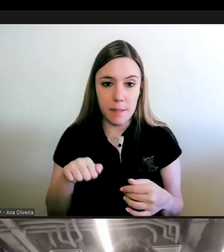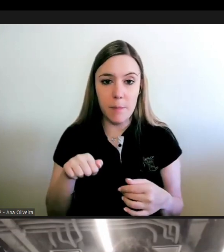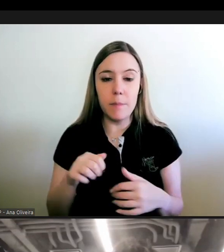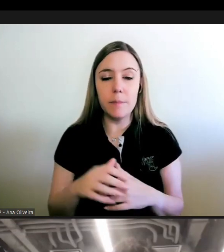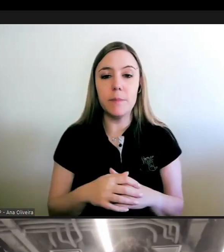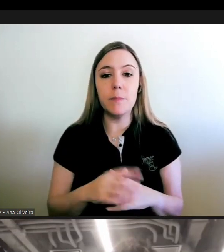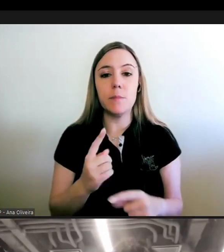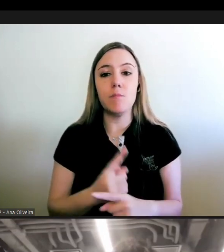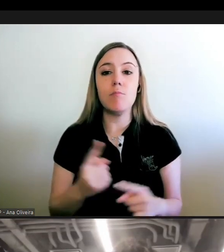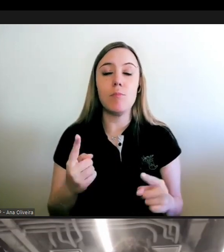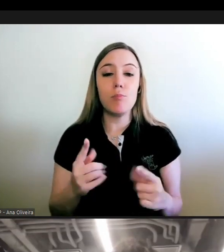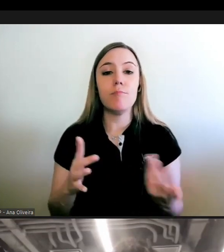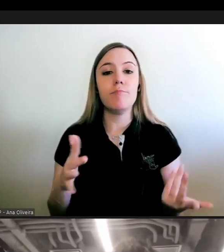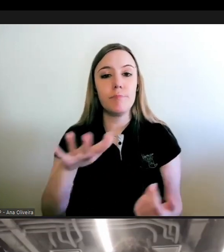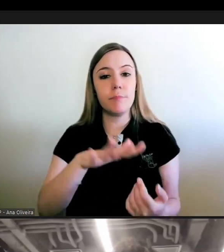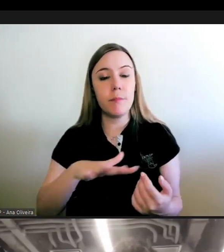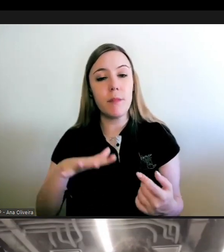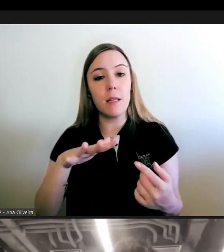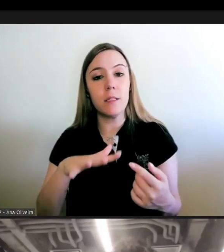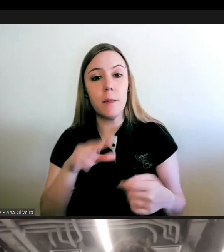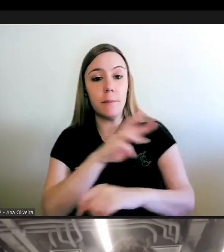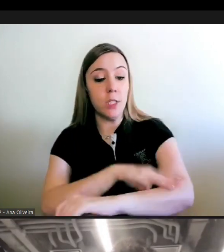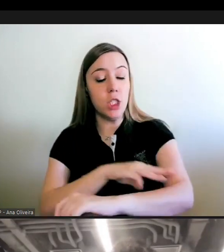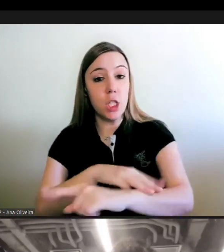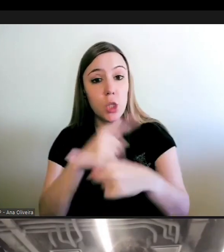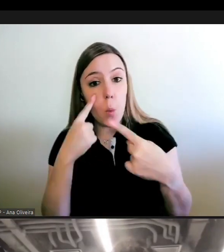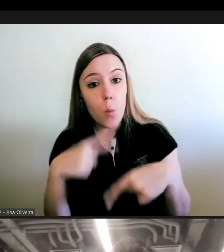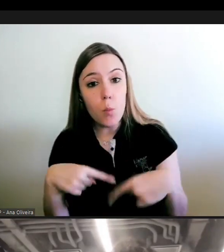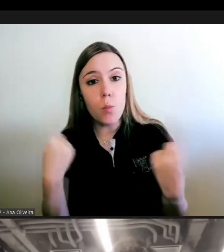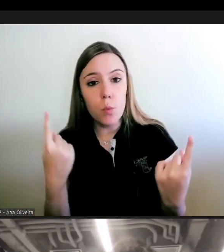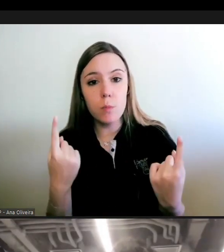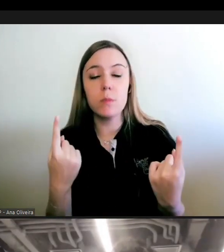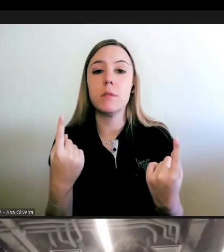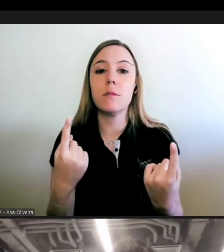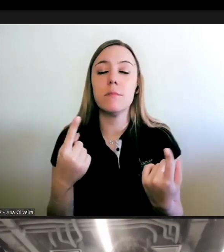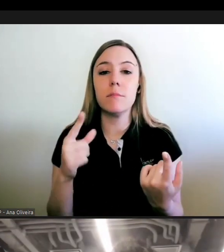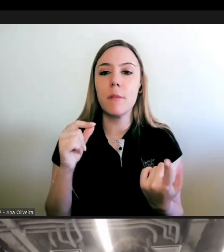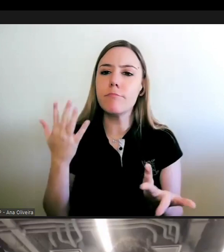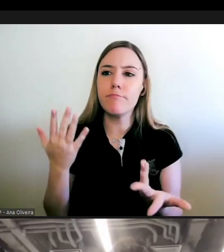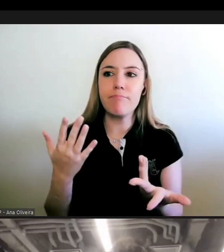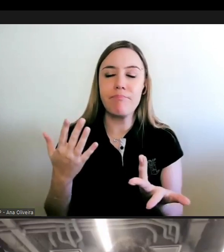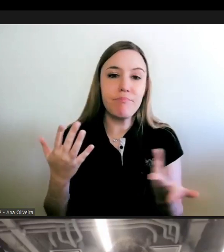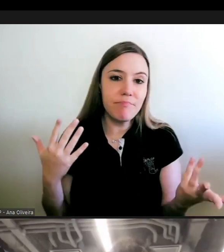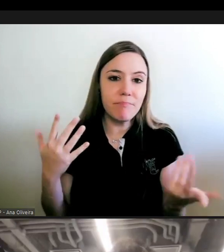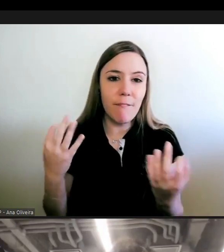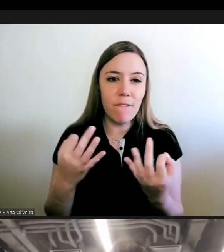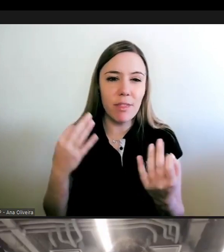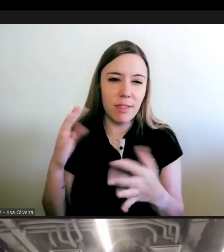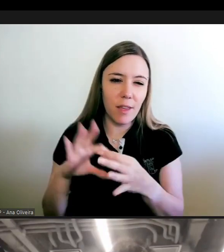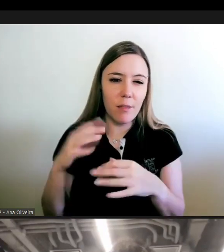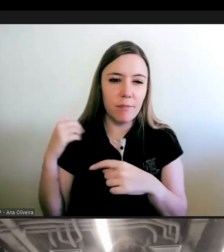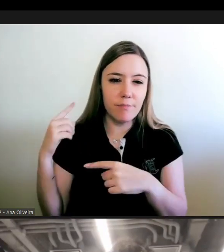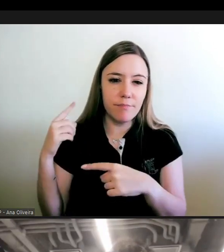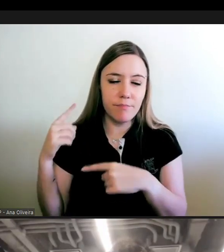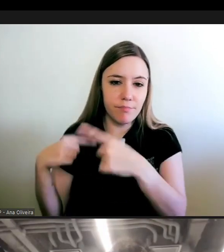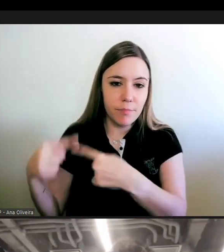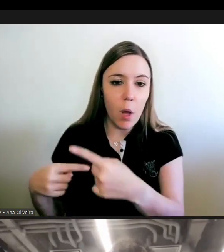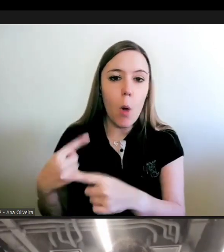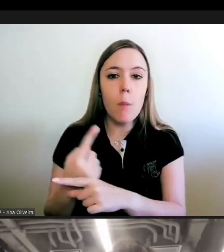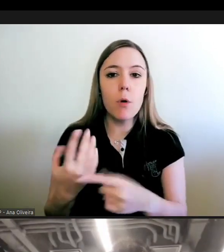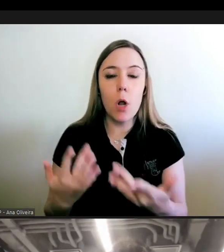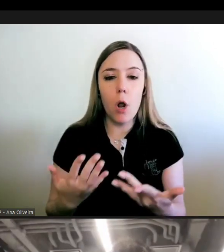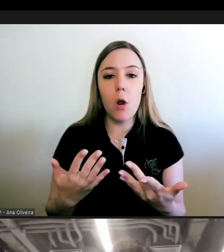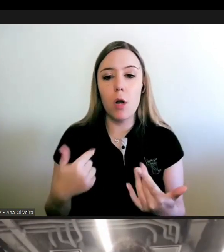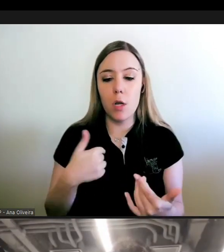na administração pública, principalmente na administração pública clássica, e vou-lhe chamar assim porque agora estou de facto no setor